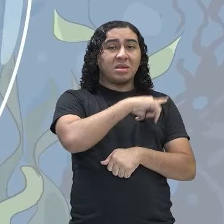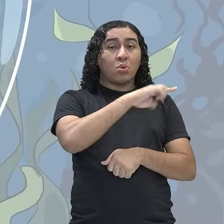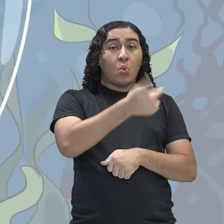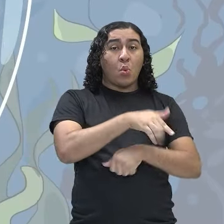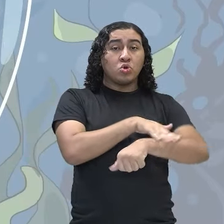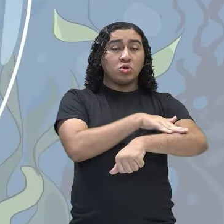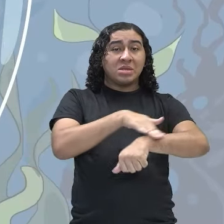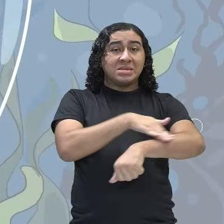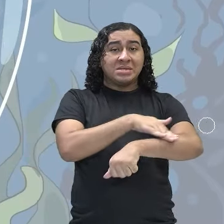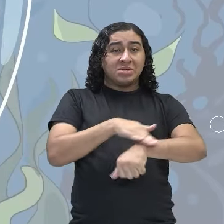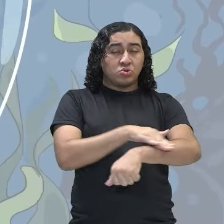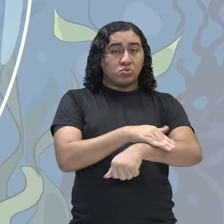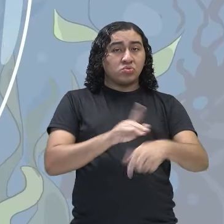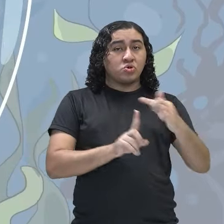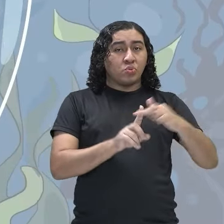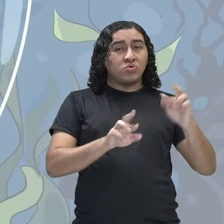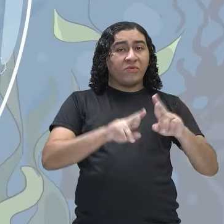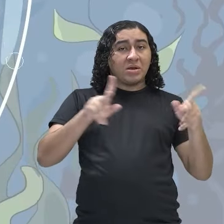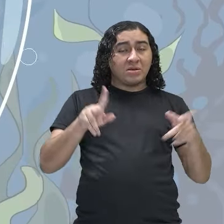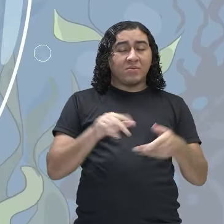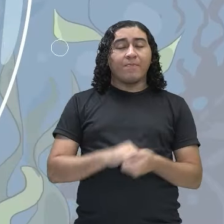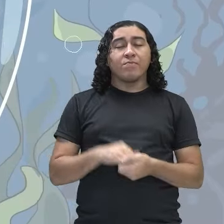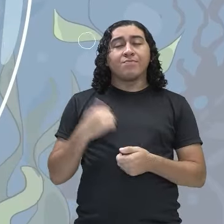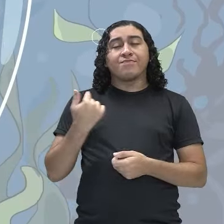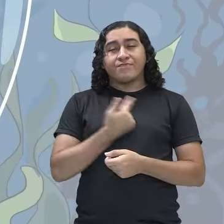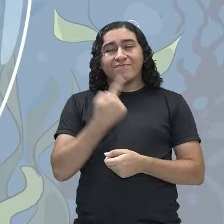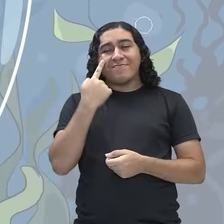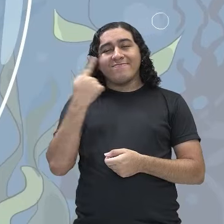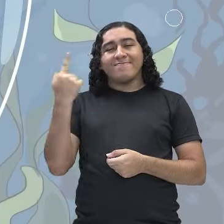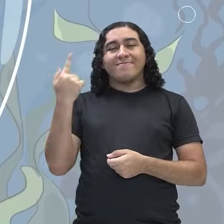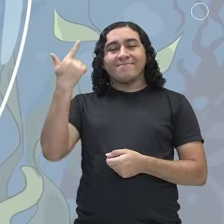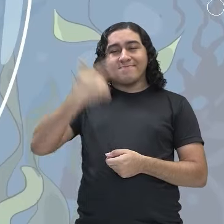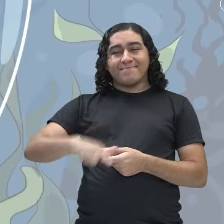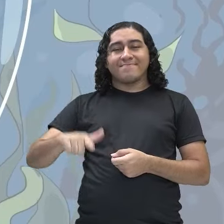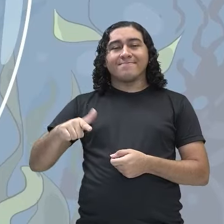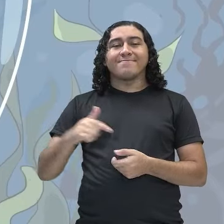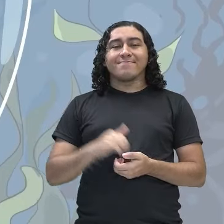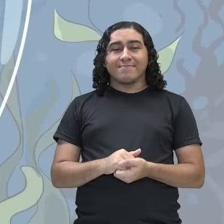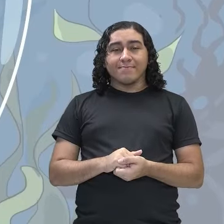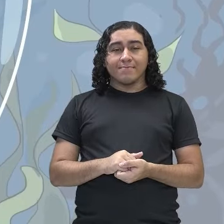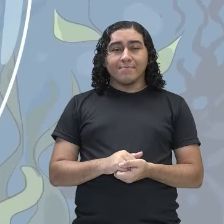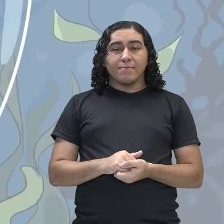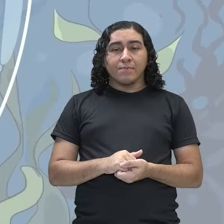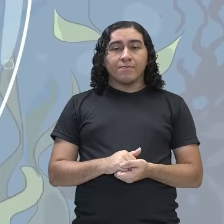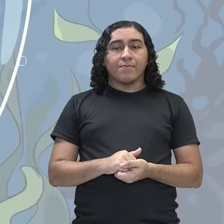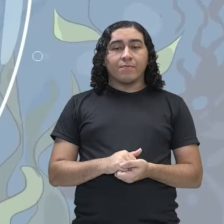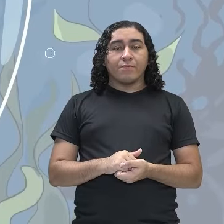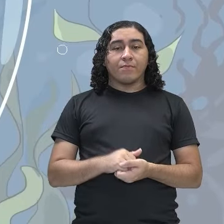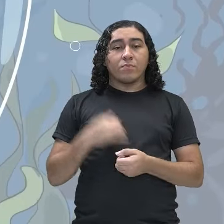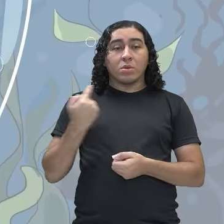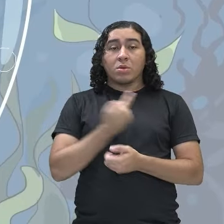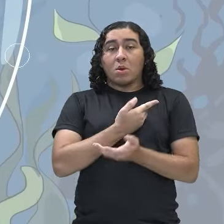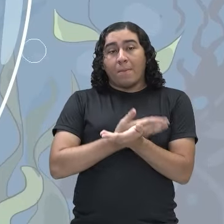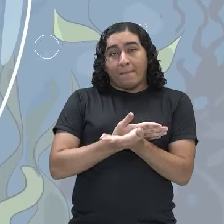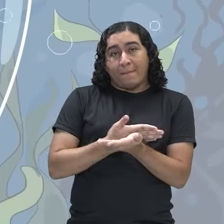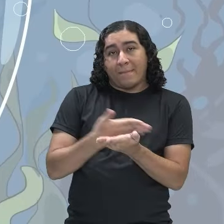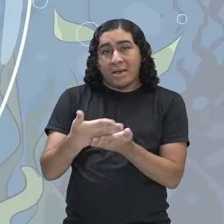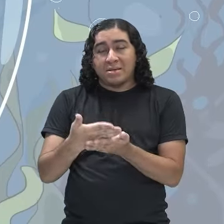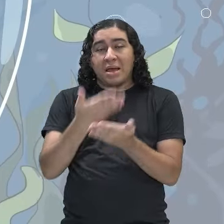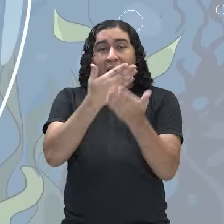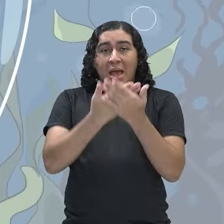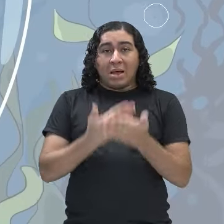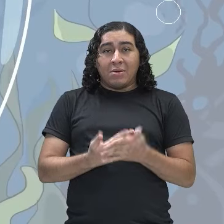gente vai observar novamente aqui o passeio desses animais nesse aquário para a gente dar início à nossa aula